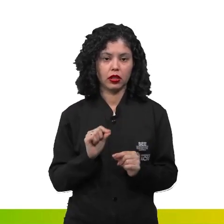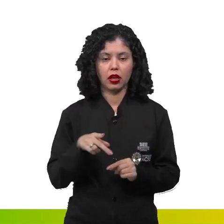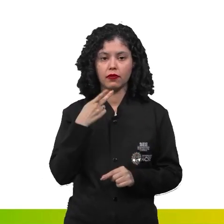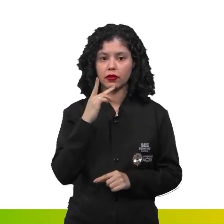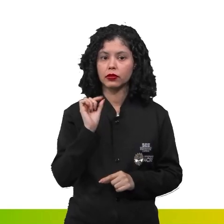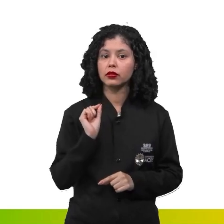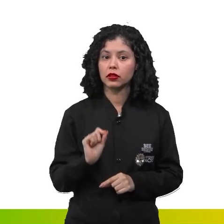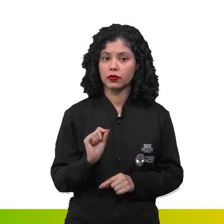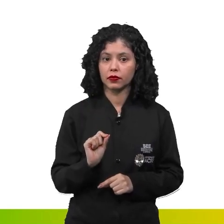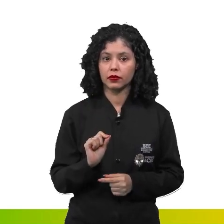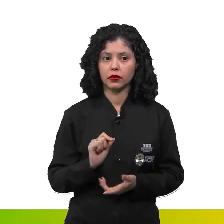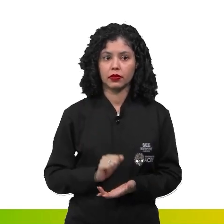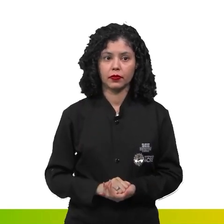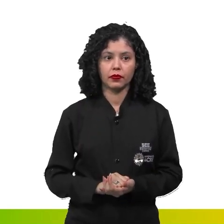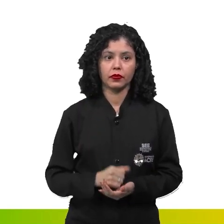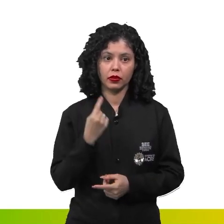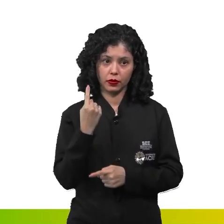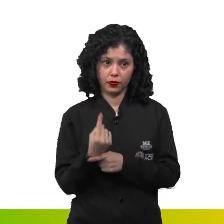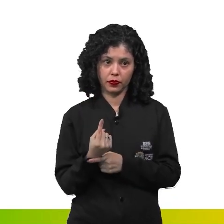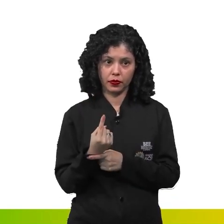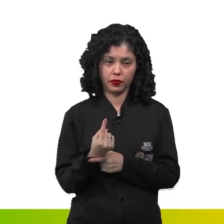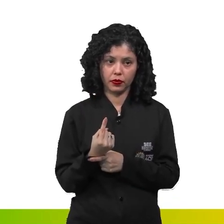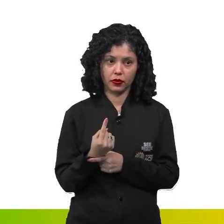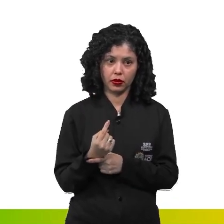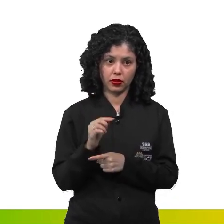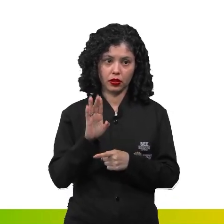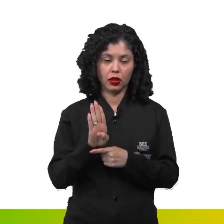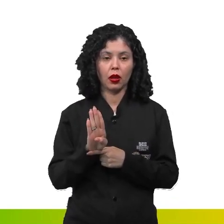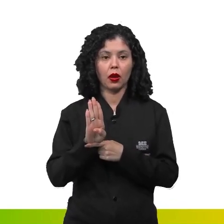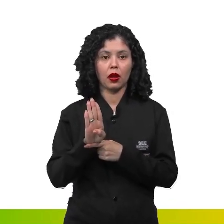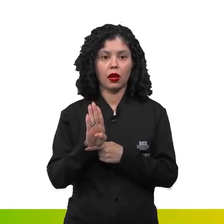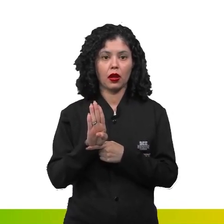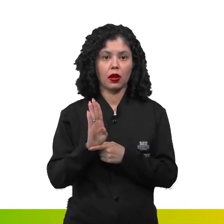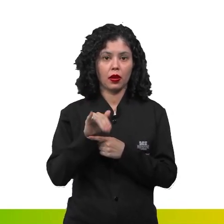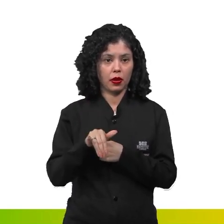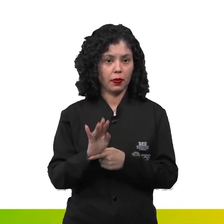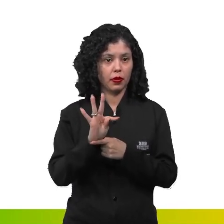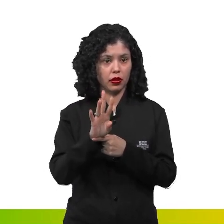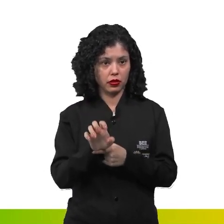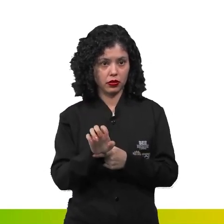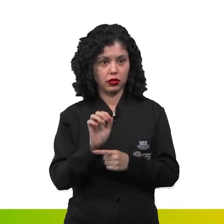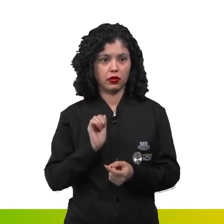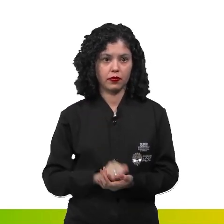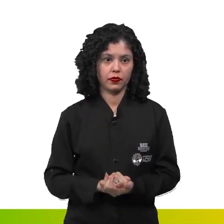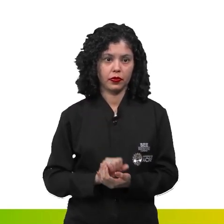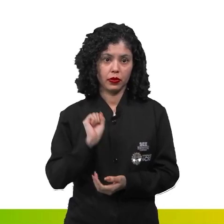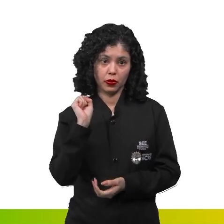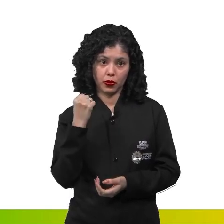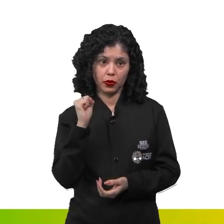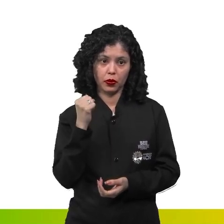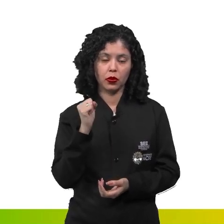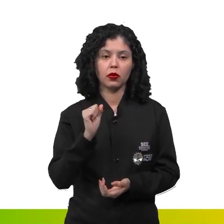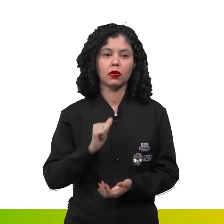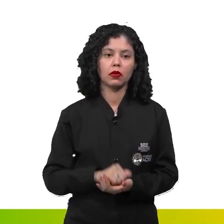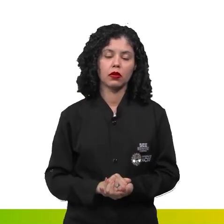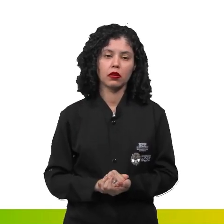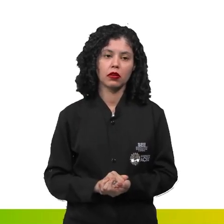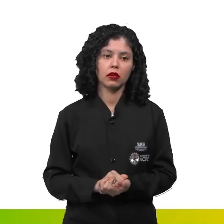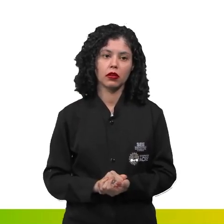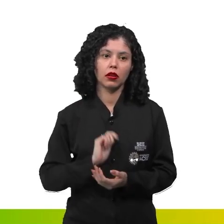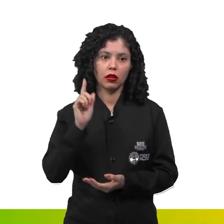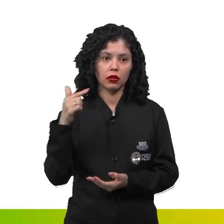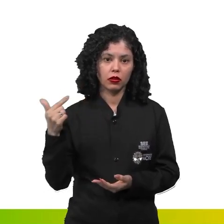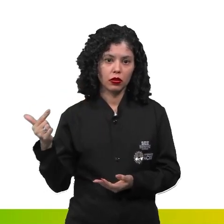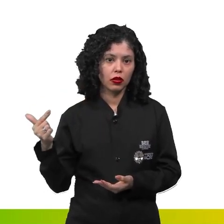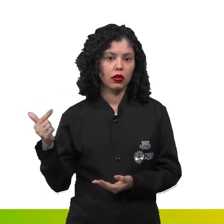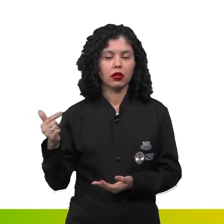para vocês, 1 byte representa 8 bits, e aí nós temos as